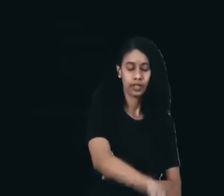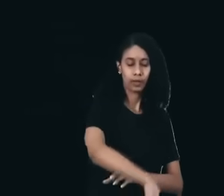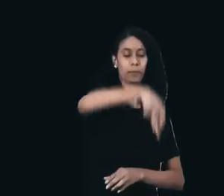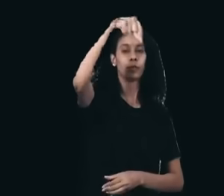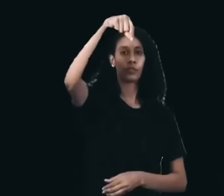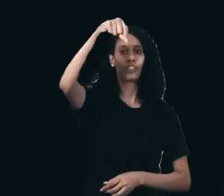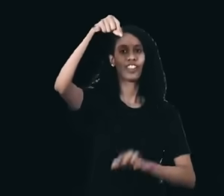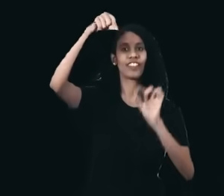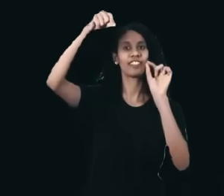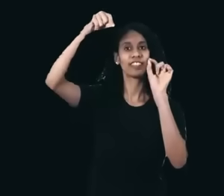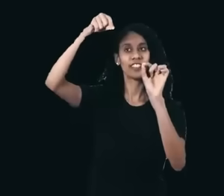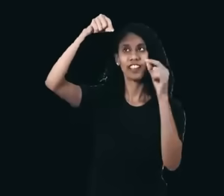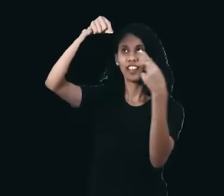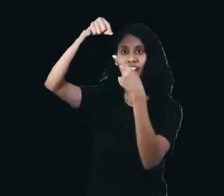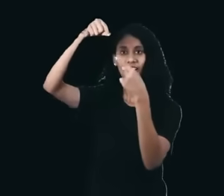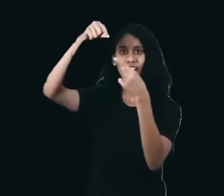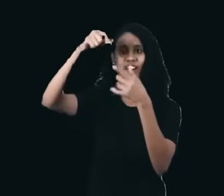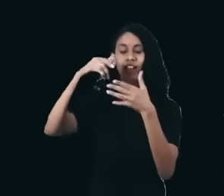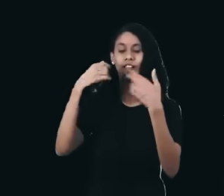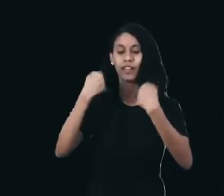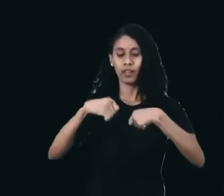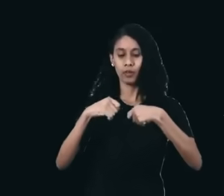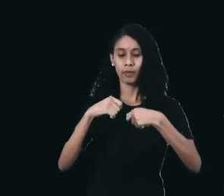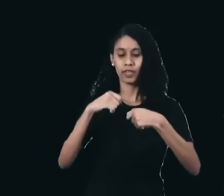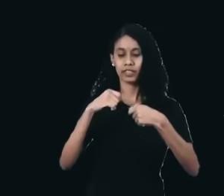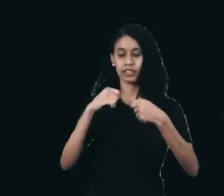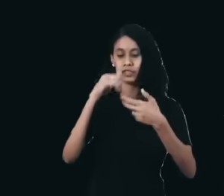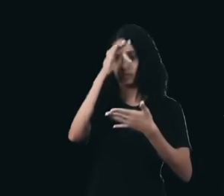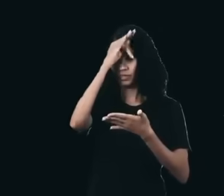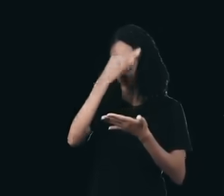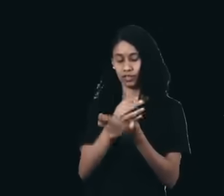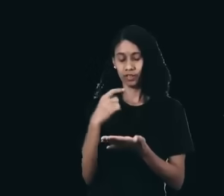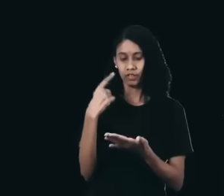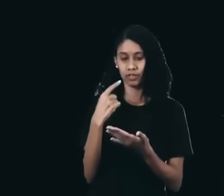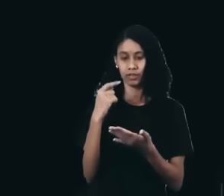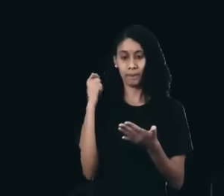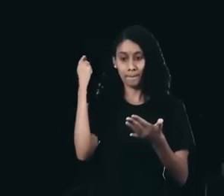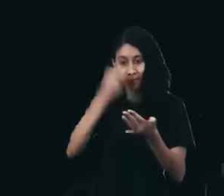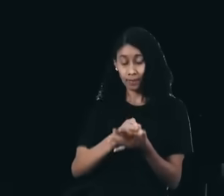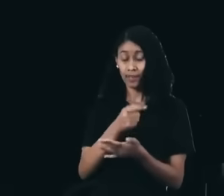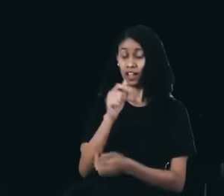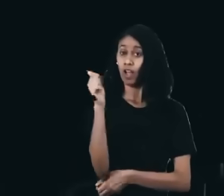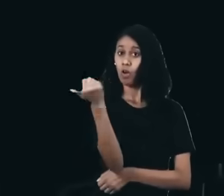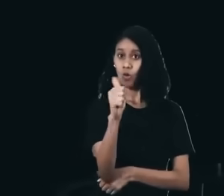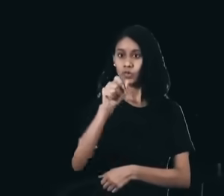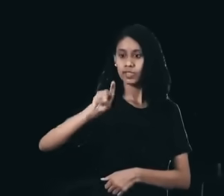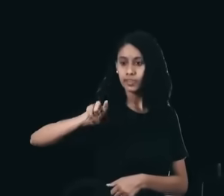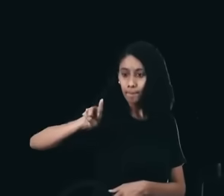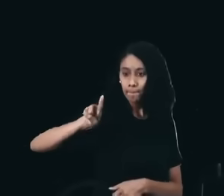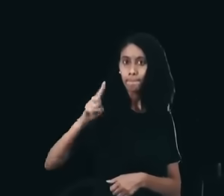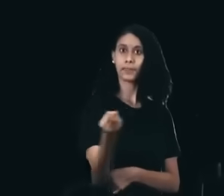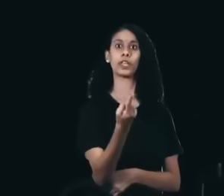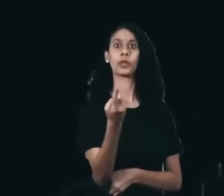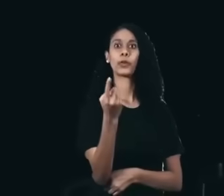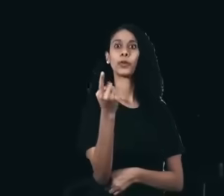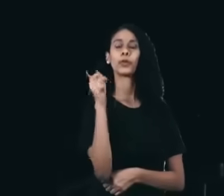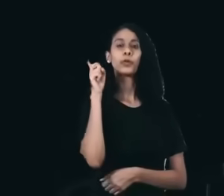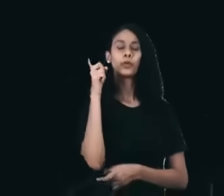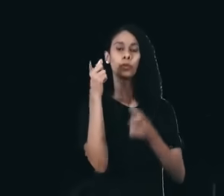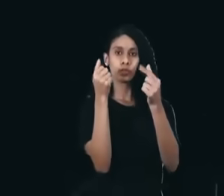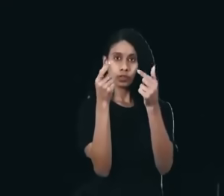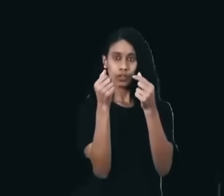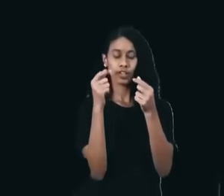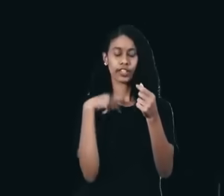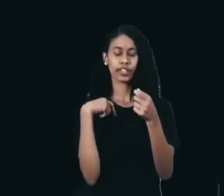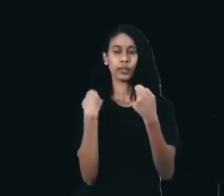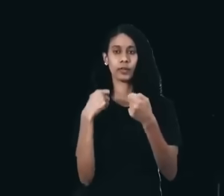o pedido de oração é, eu preciso de uma fé louca para pagar 11 mil dólares que eu estou devendo dos meus